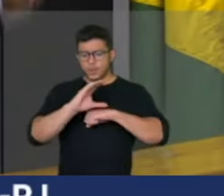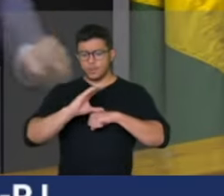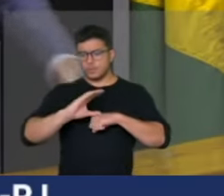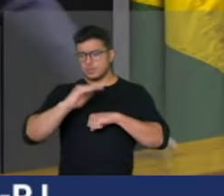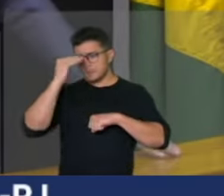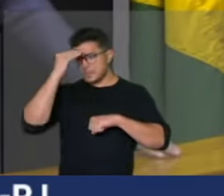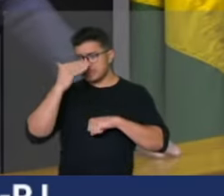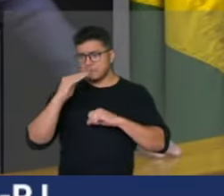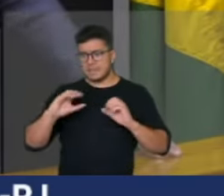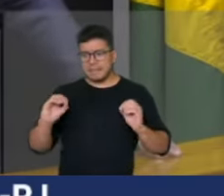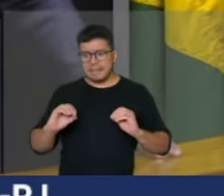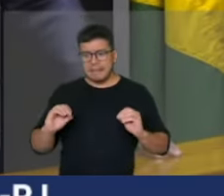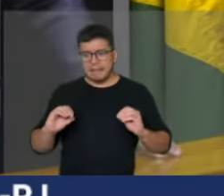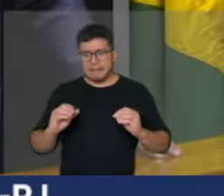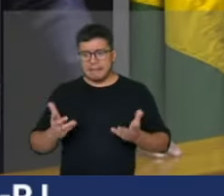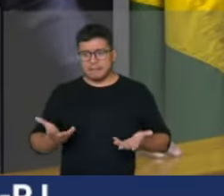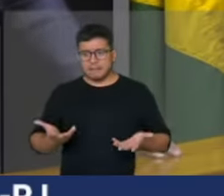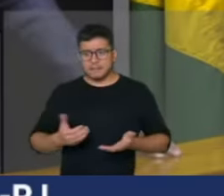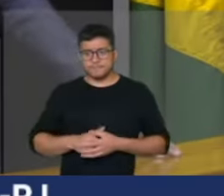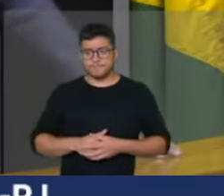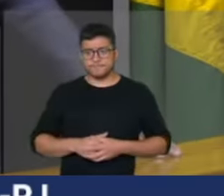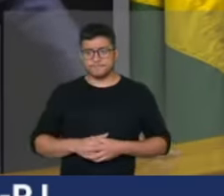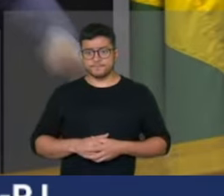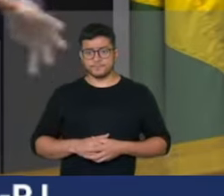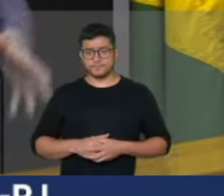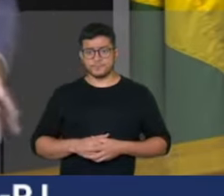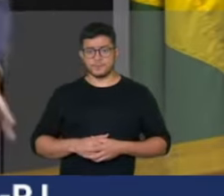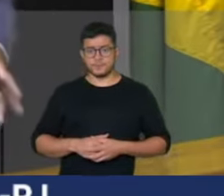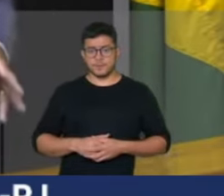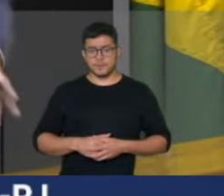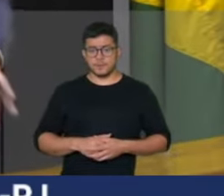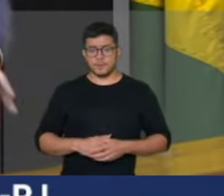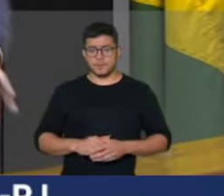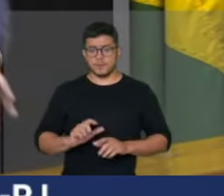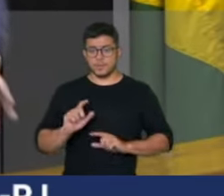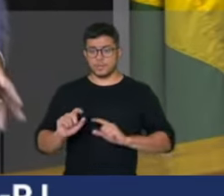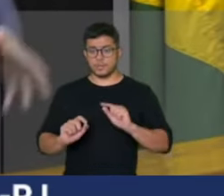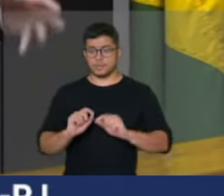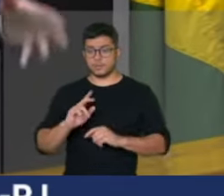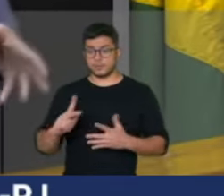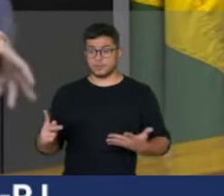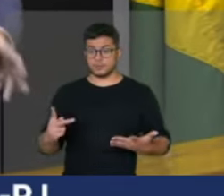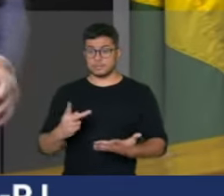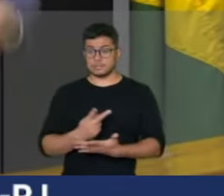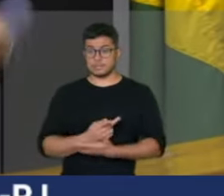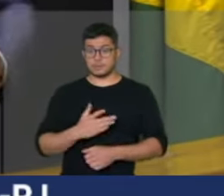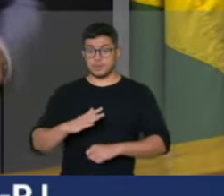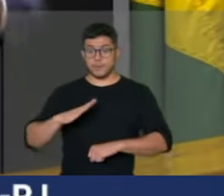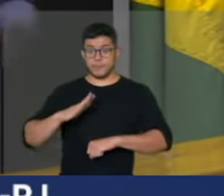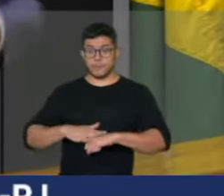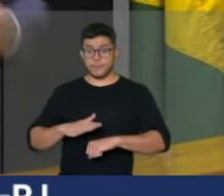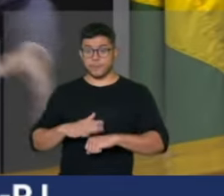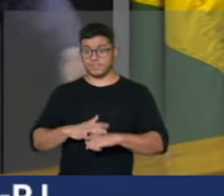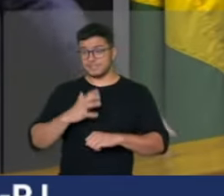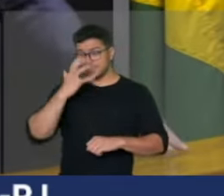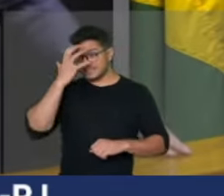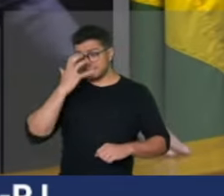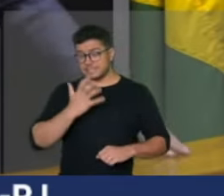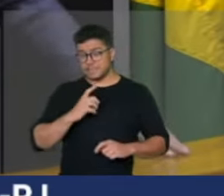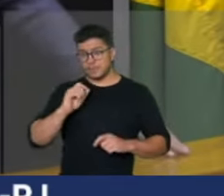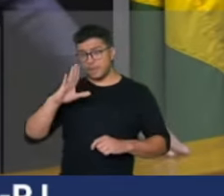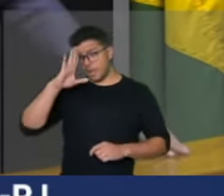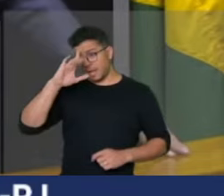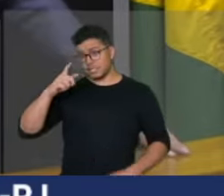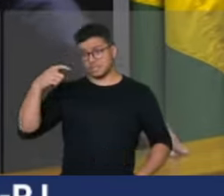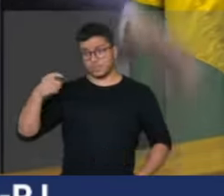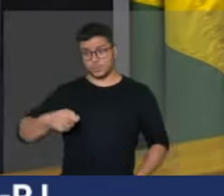preceitos constitucionais. O que nós estamos vivendo é um momento grave de uma ditadura do